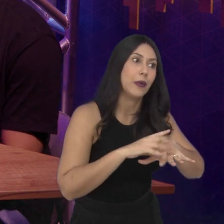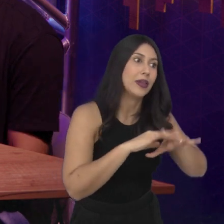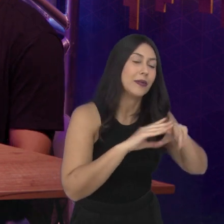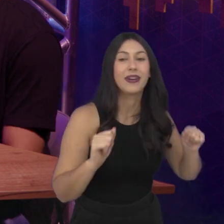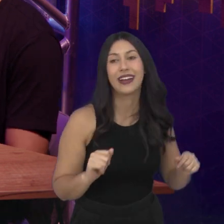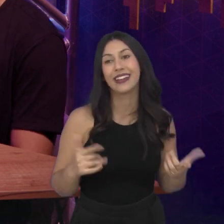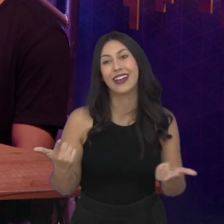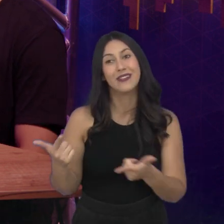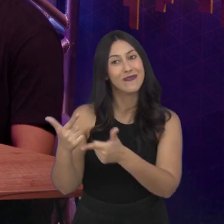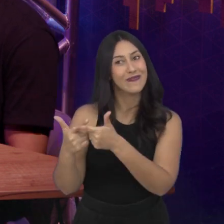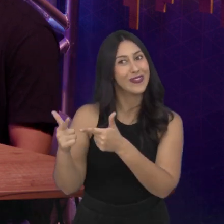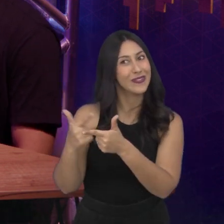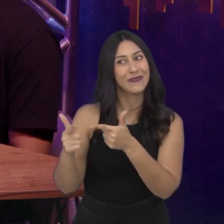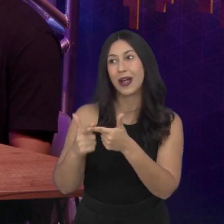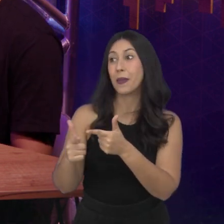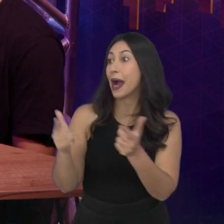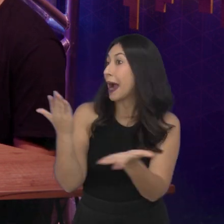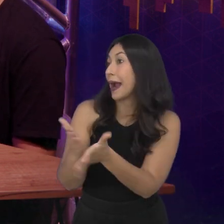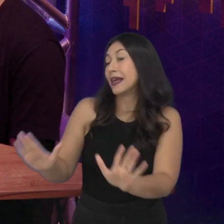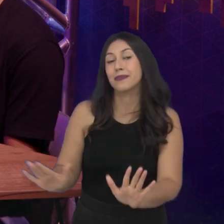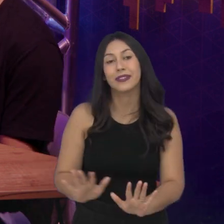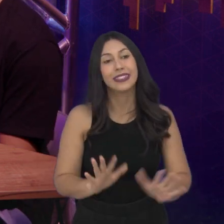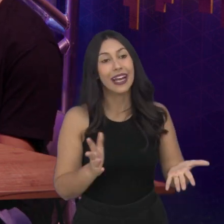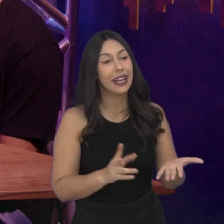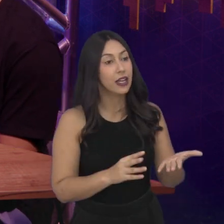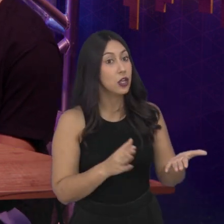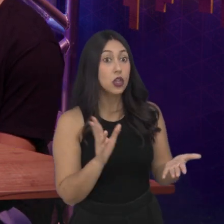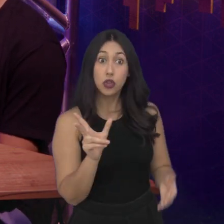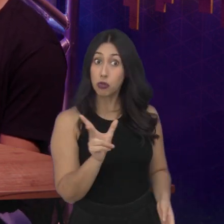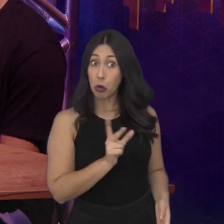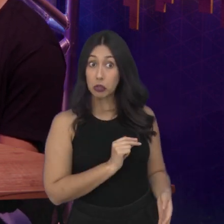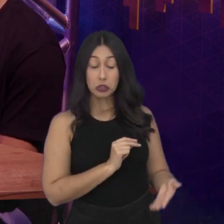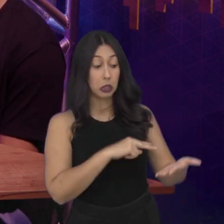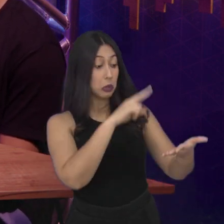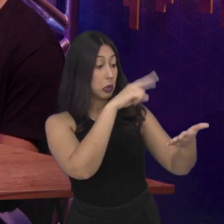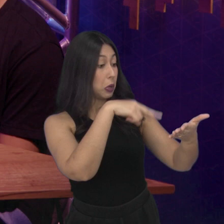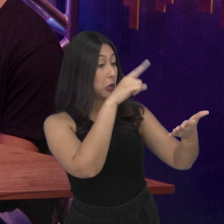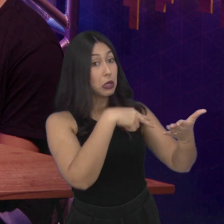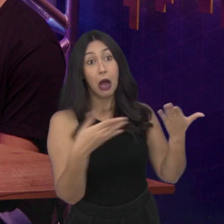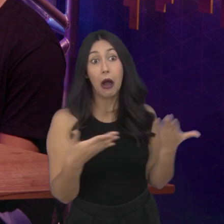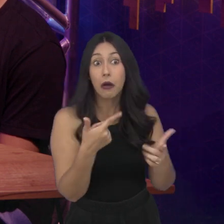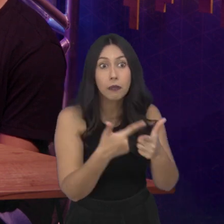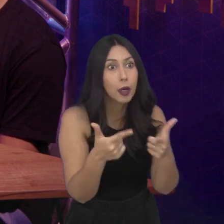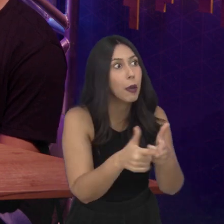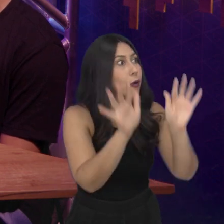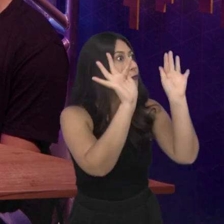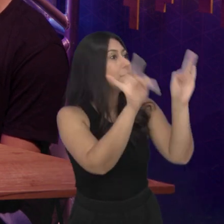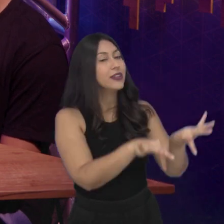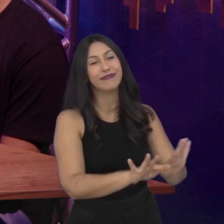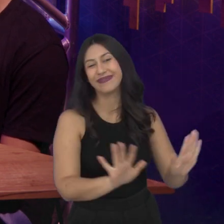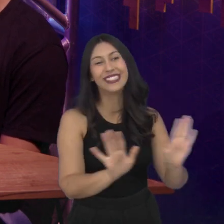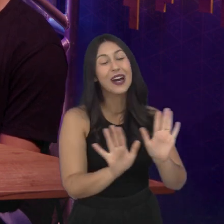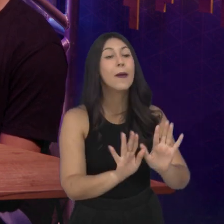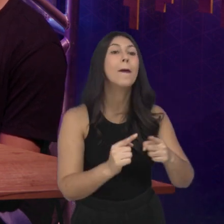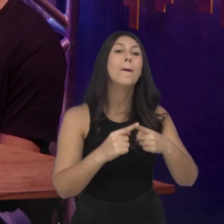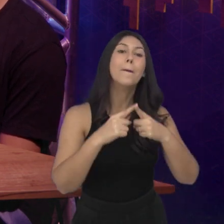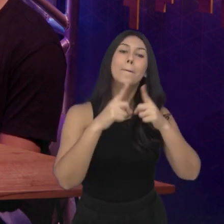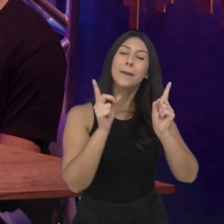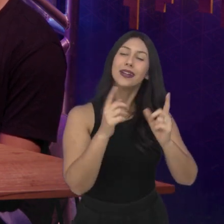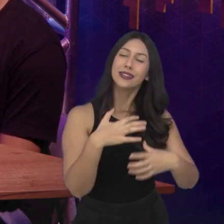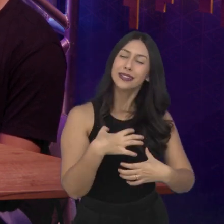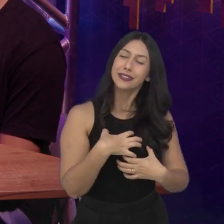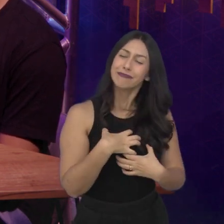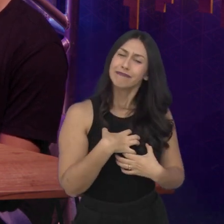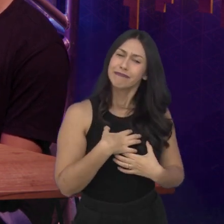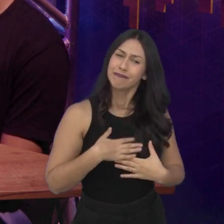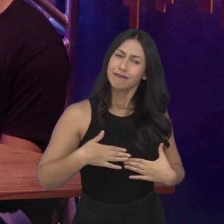livro... Os problemas são personalizados. Exatamente. Ou assim, nossa, li aquele livro e os meus problemas acabaram. Não é assim. Mas traz